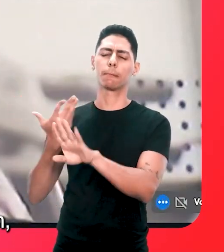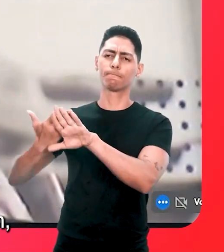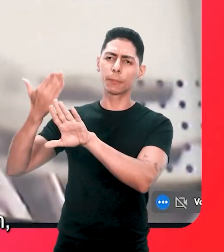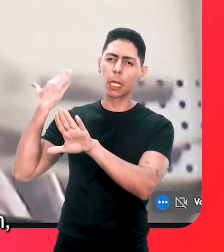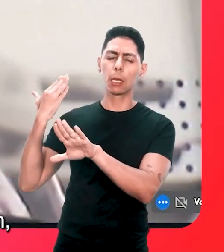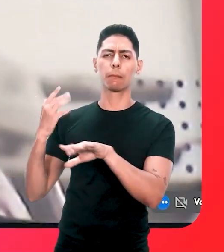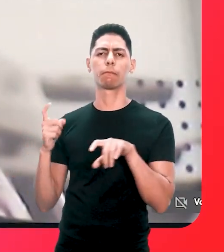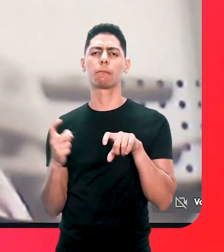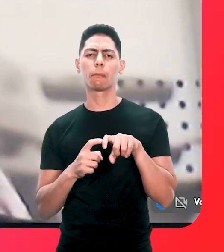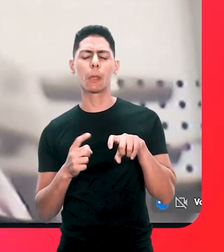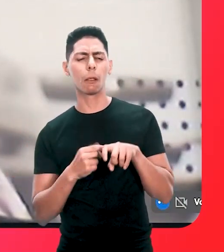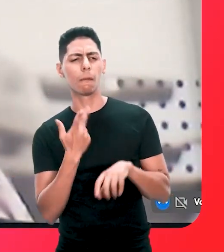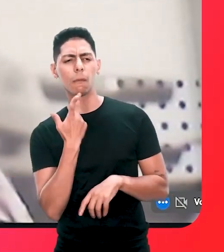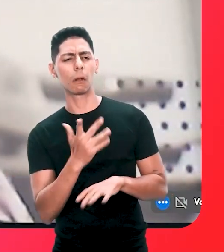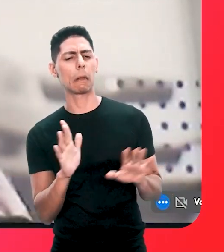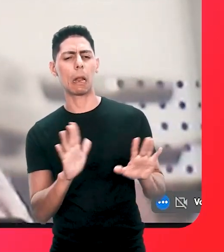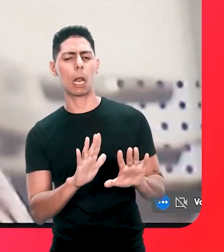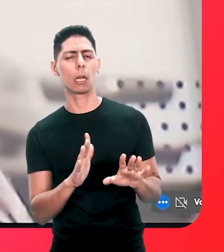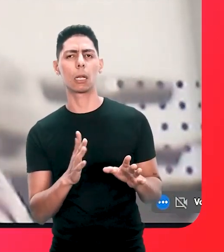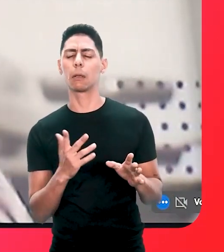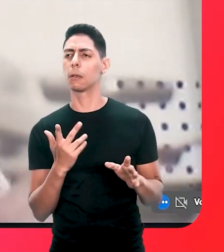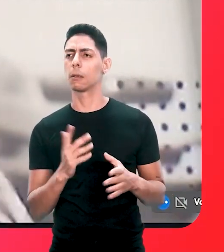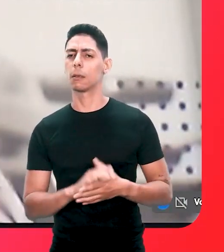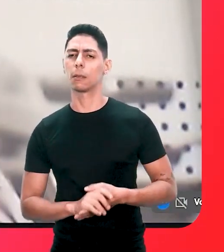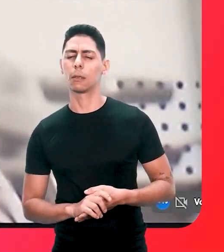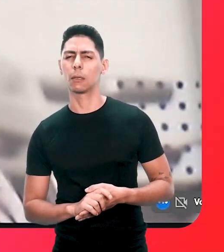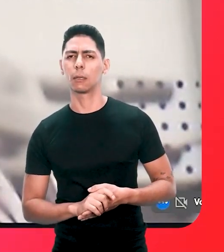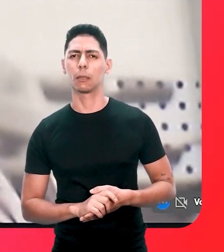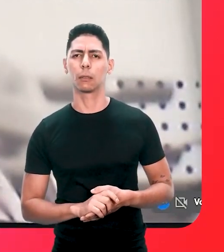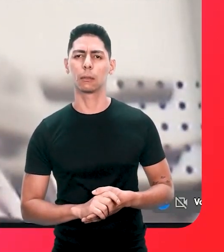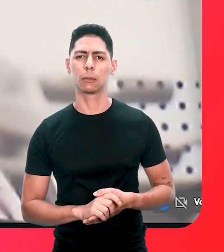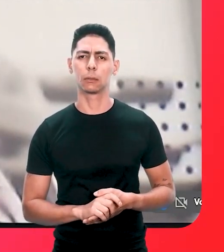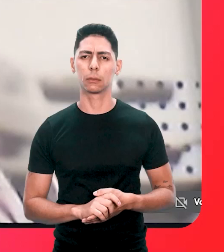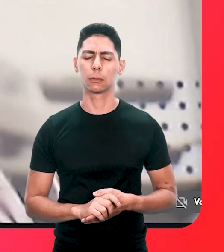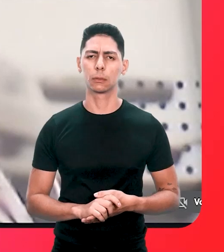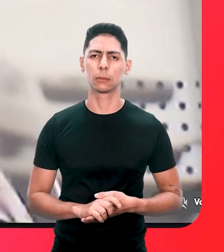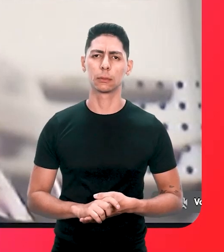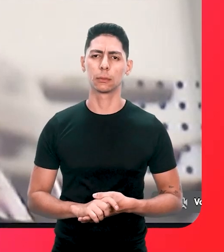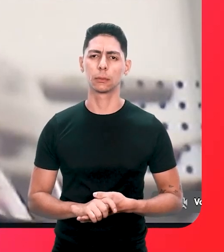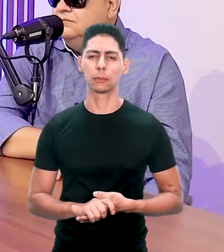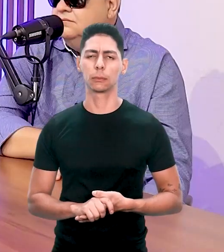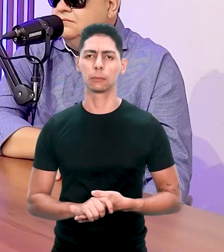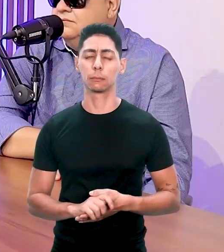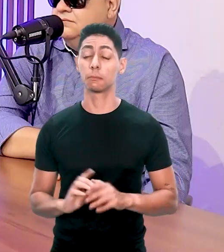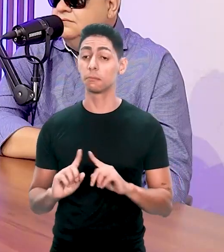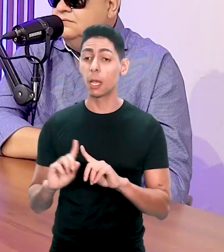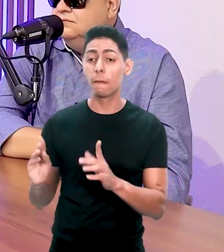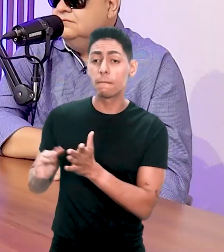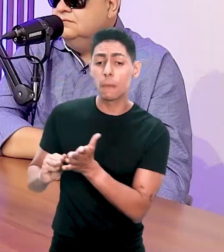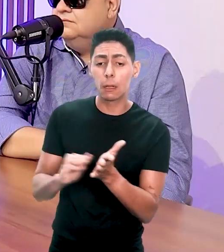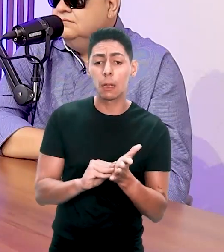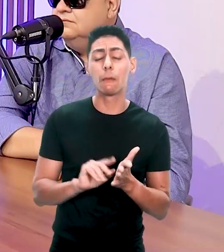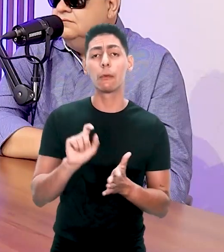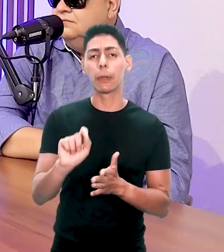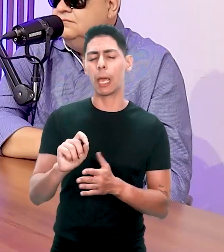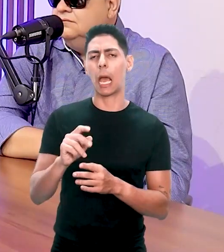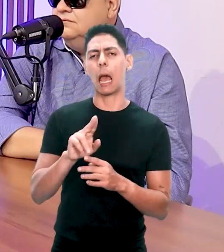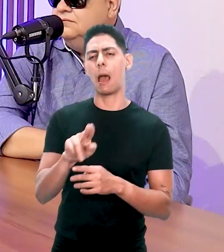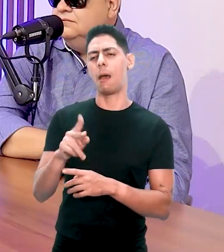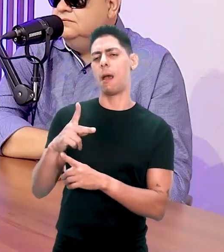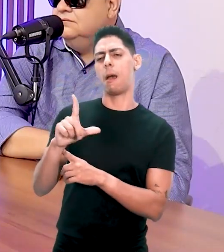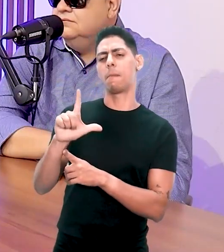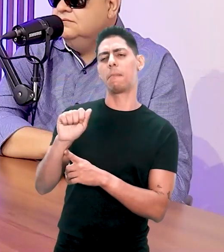meio que desdenhando, assim, primeiro filho, ela, tá, e coisa. Mas não tinha saído a tal de placenta,